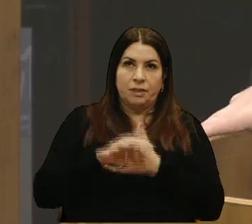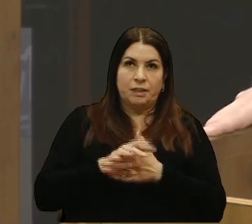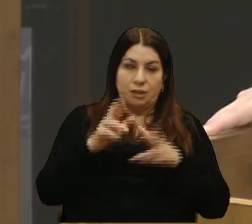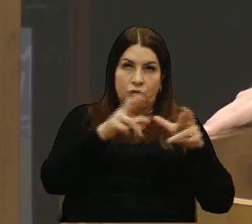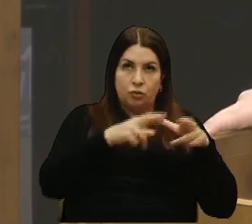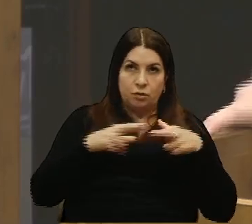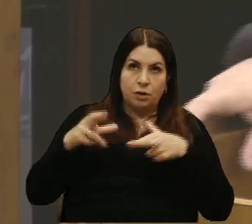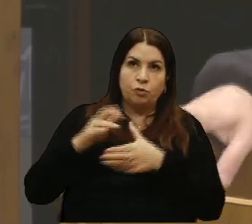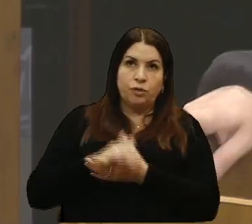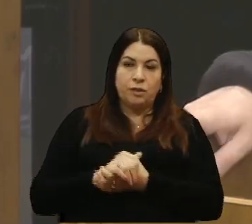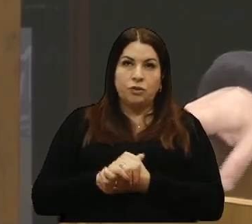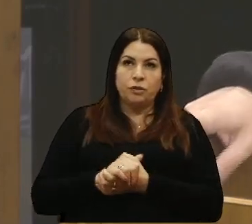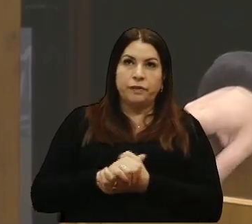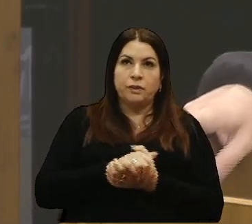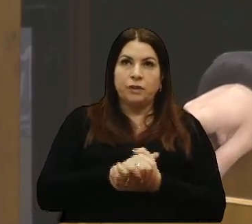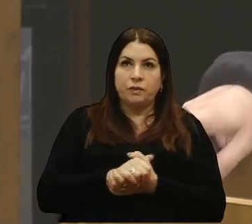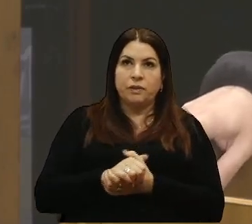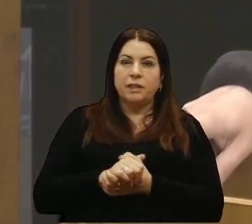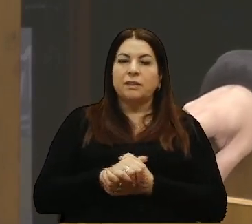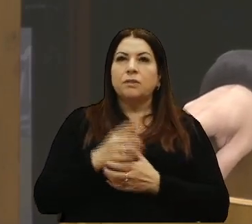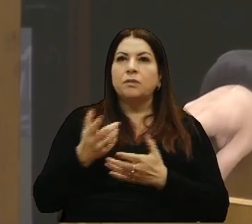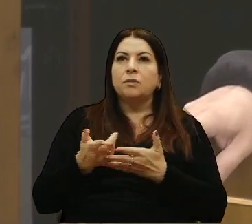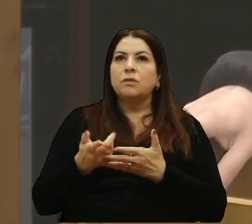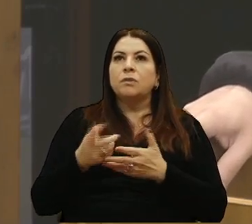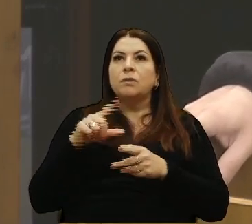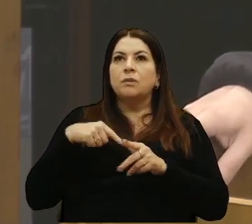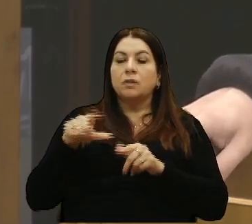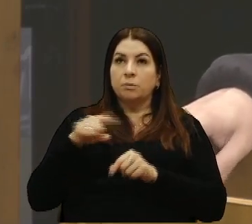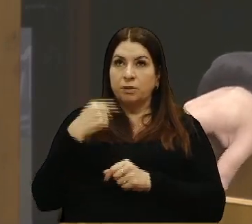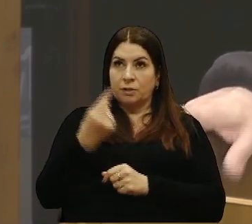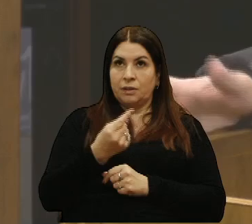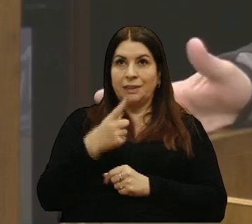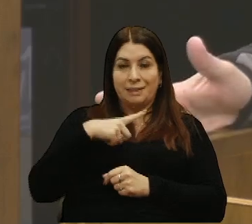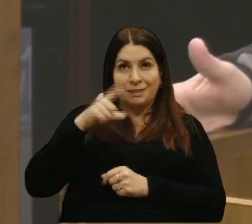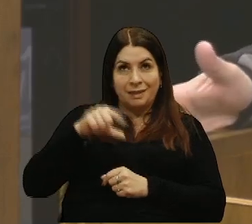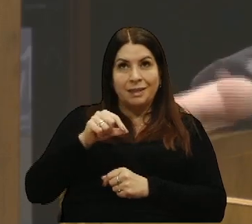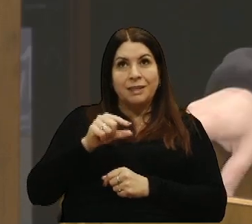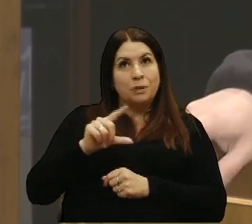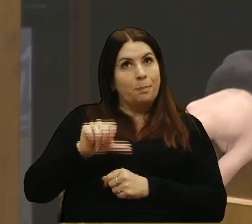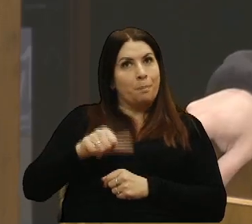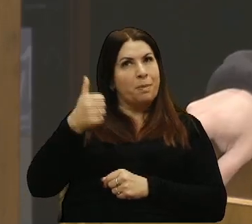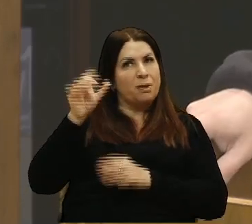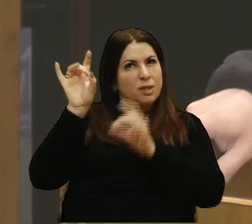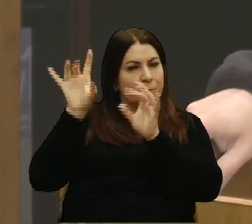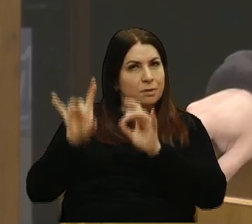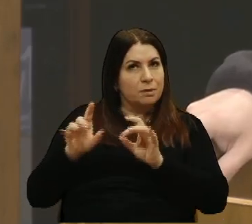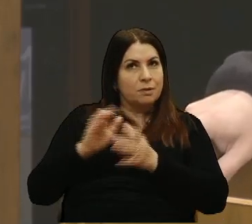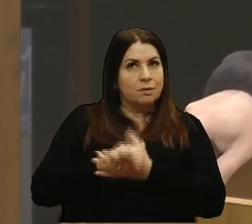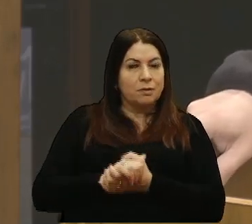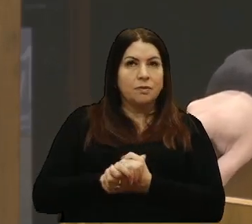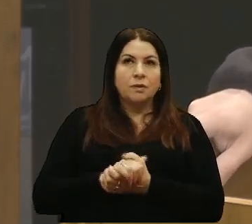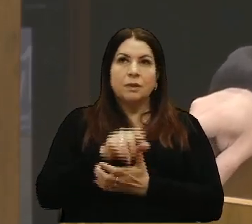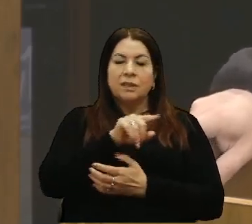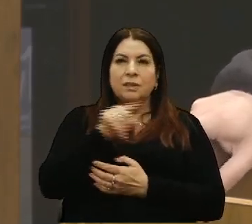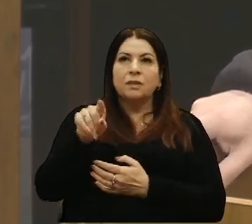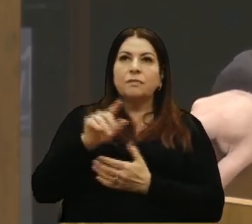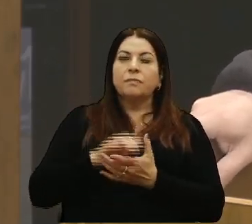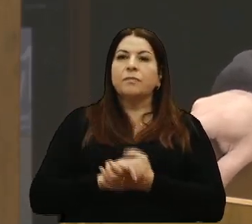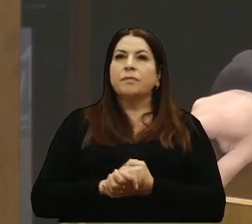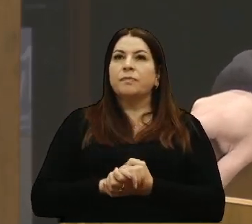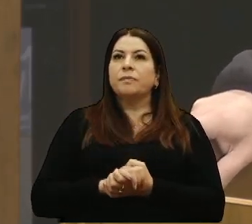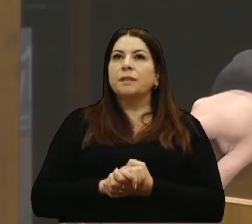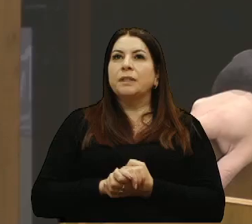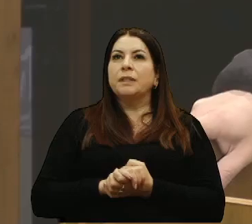região. Desses 10 meses de exercício de vereança, quizá esse seja o mais especial. E eu não precisei votar, vereadora